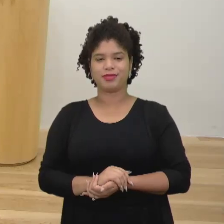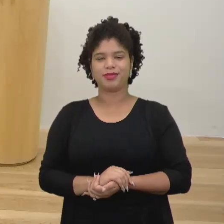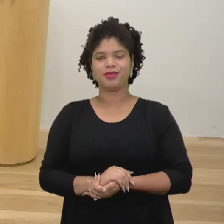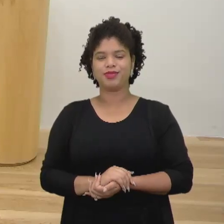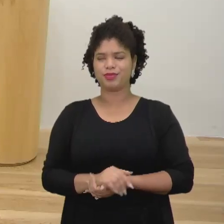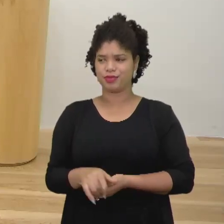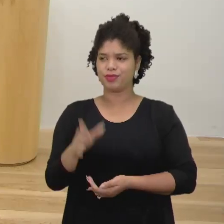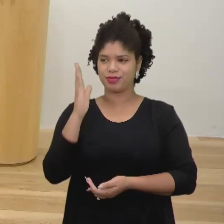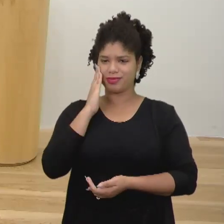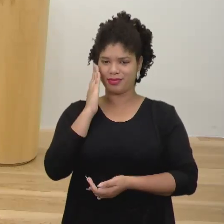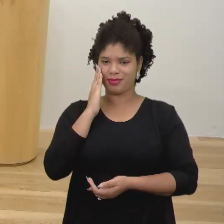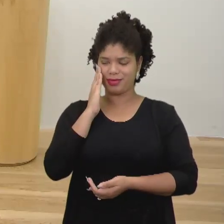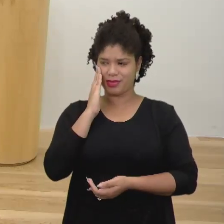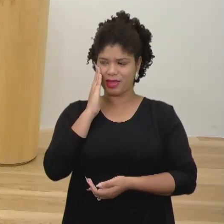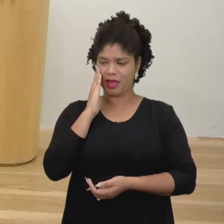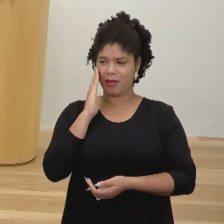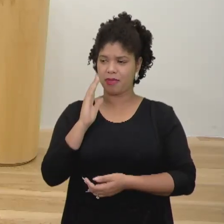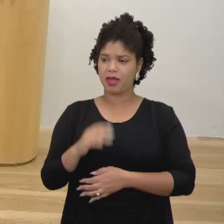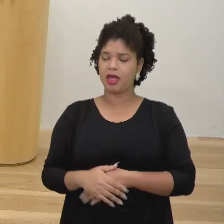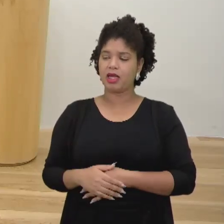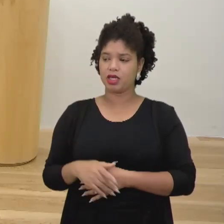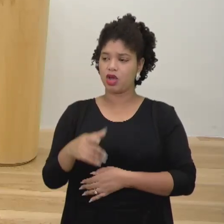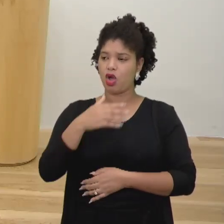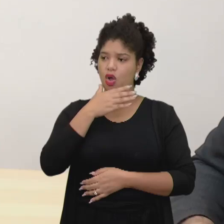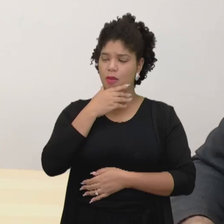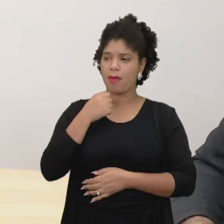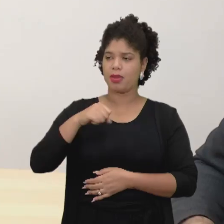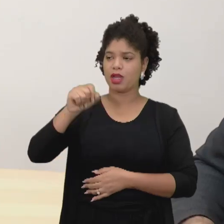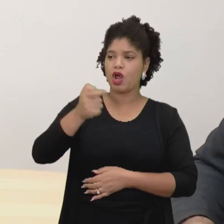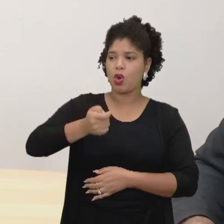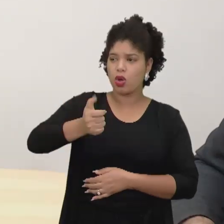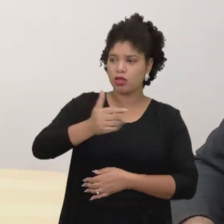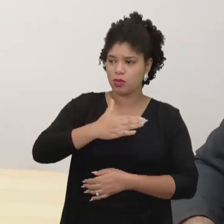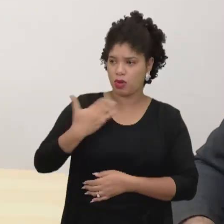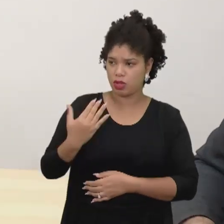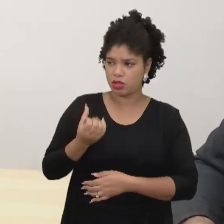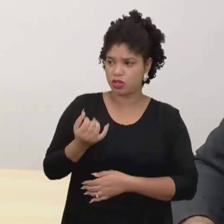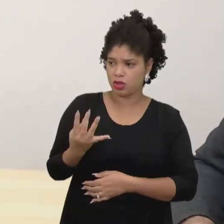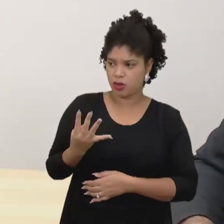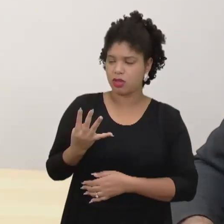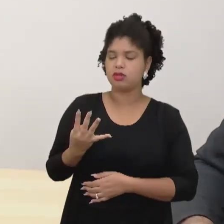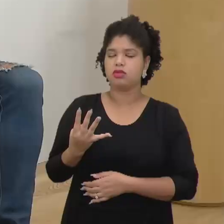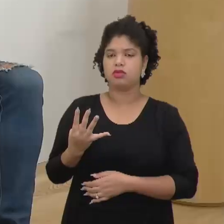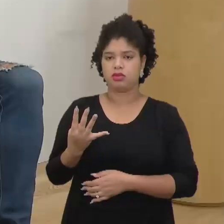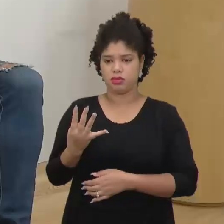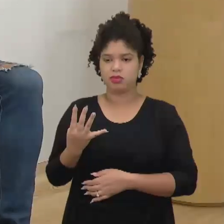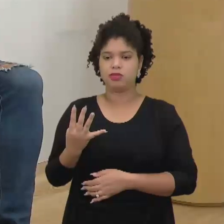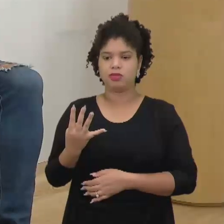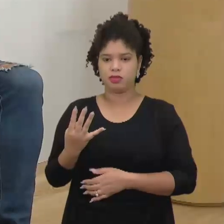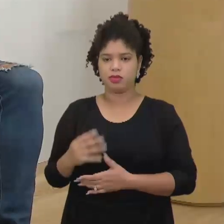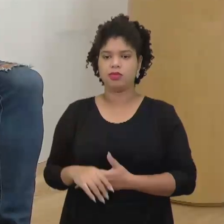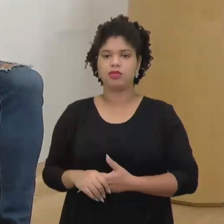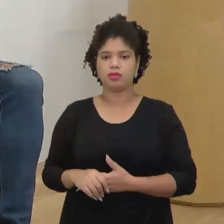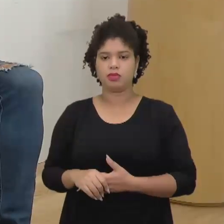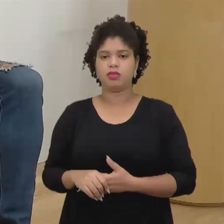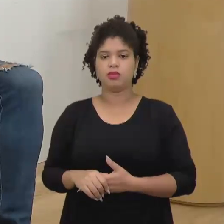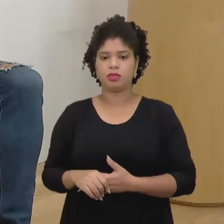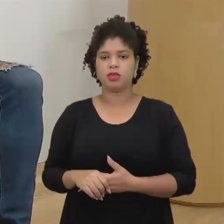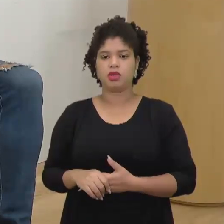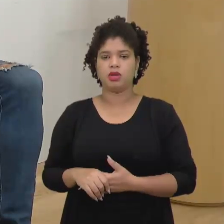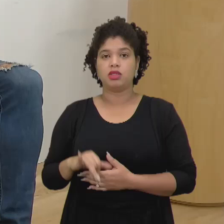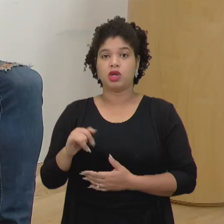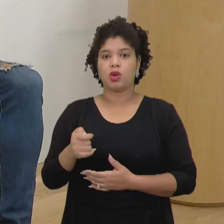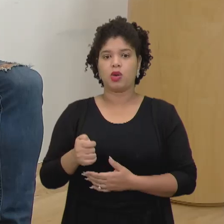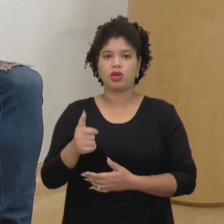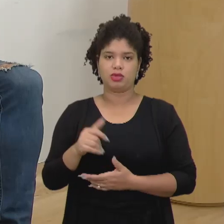Você sabia que estava tudo pronto para o Mandela ser condenado à morte ou não? Em 64? Não sabia não. Isso, era para ele ser condenado à